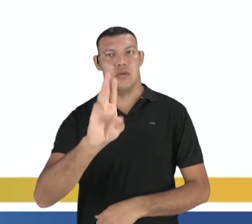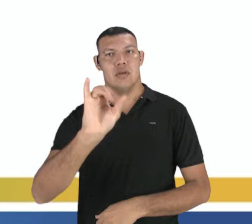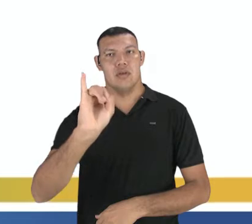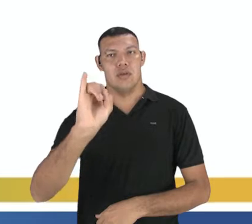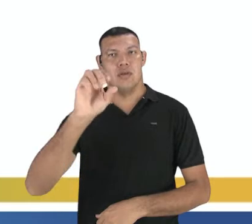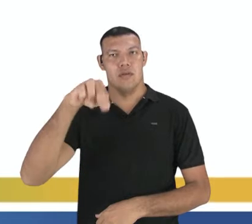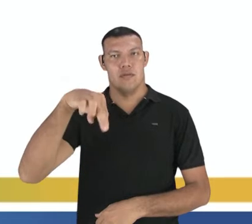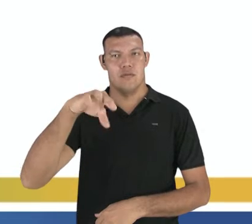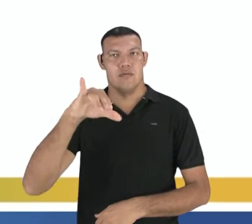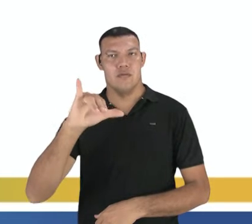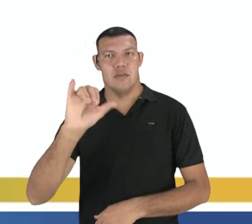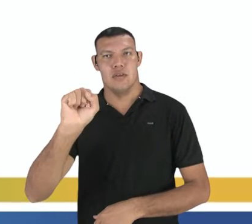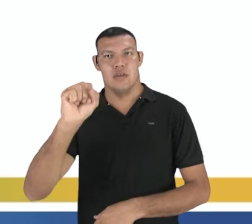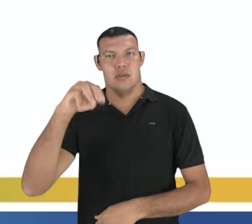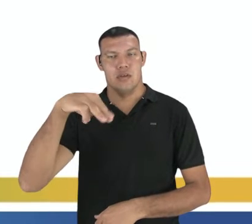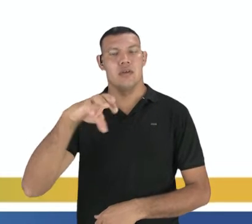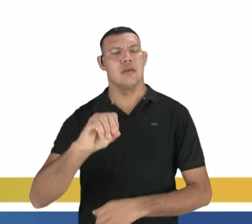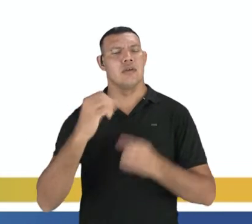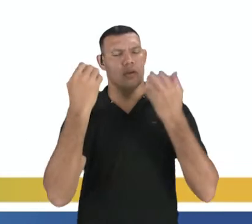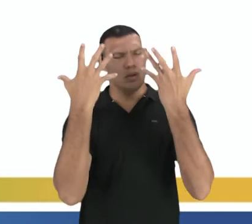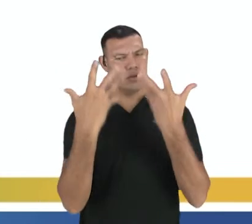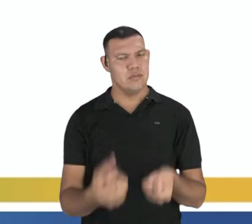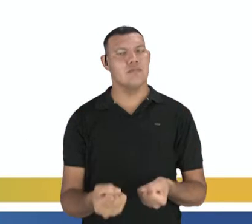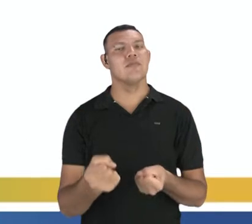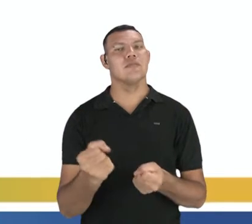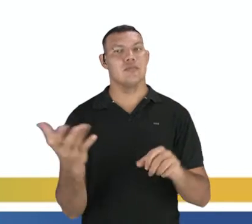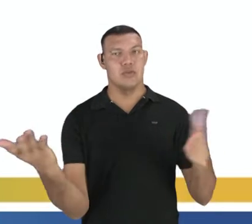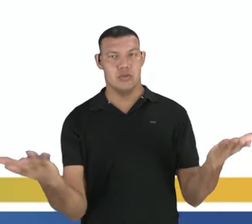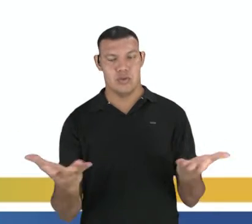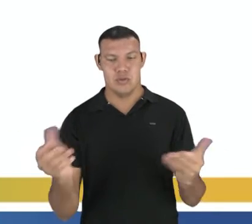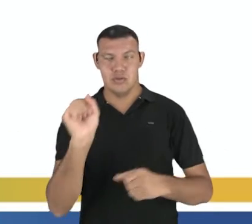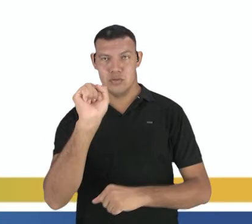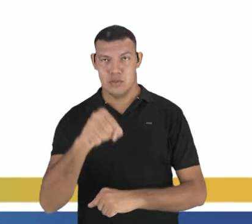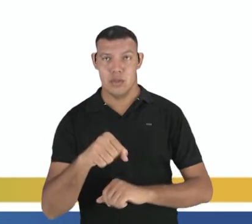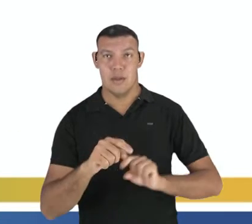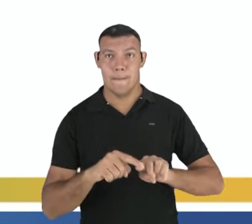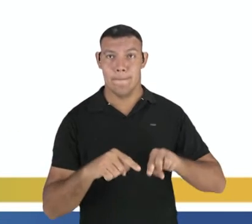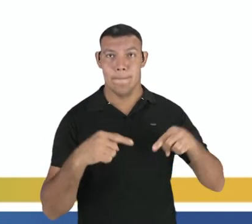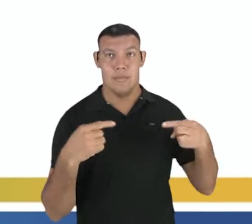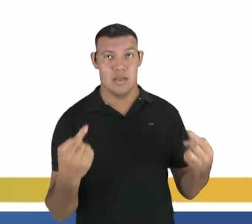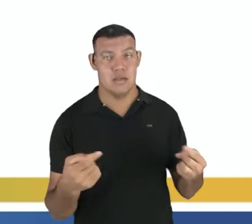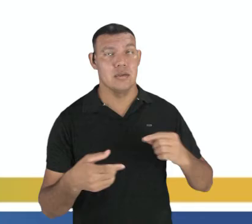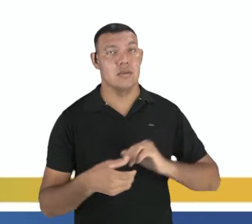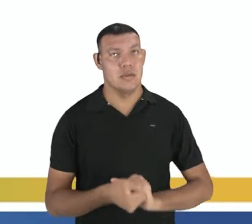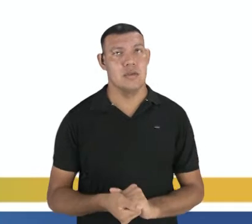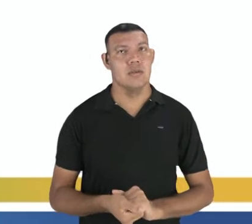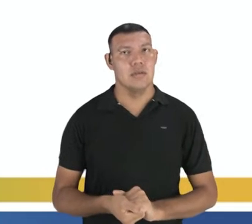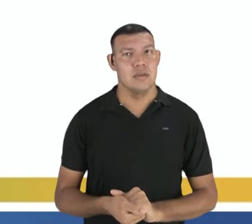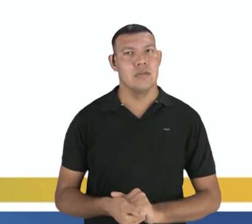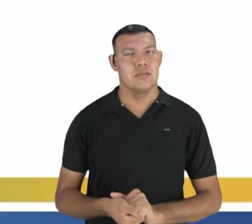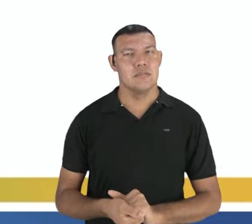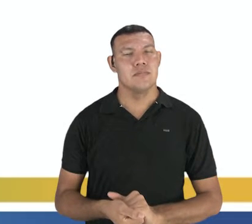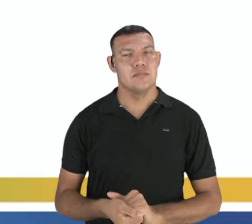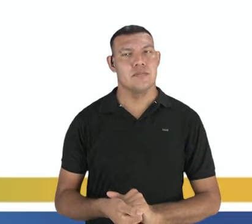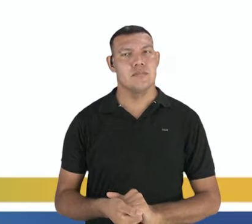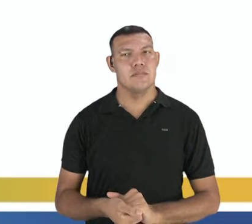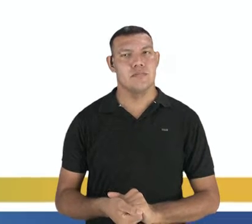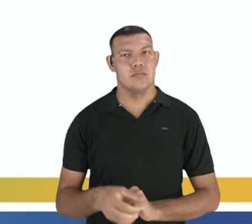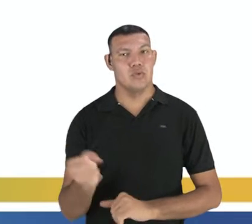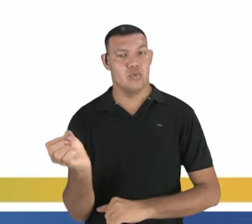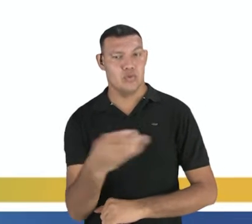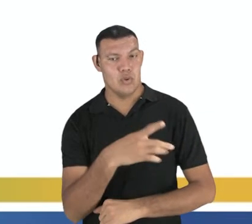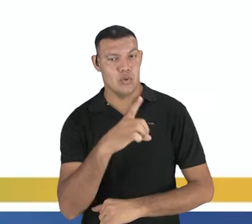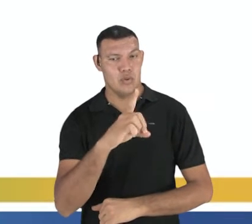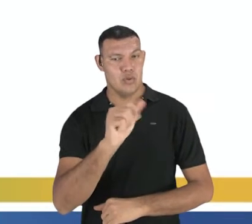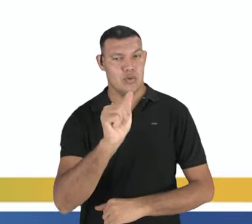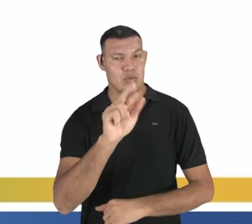teoria, ela é aceita, ela é muito aceita hoje. E, apesar de ainda, né, o